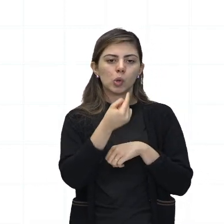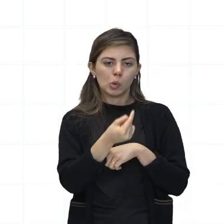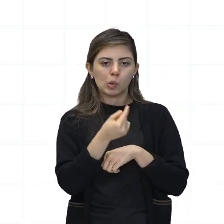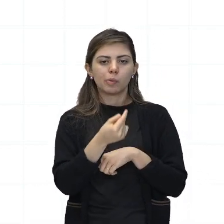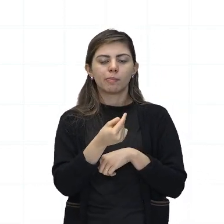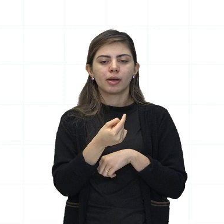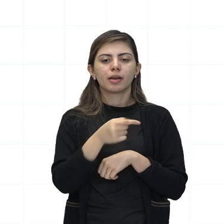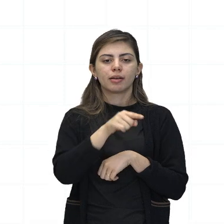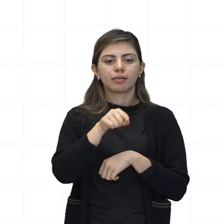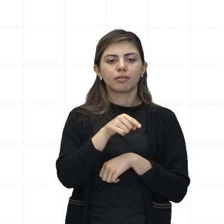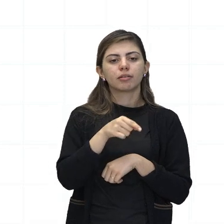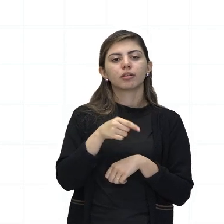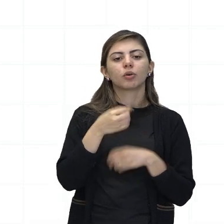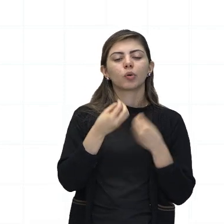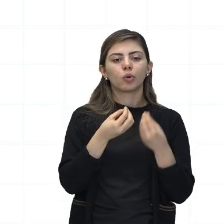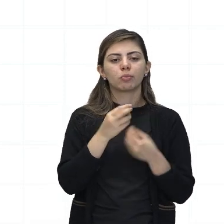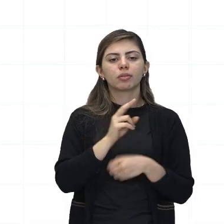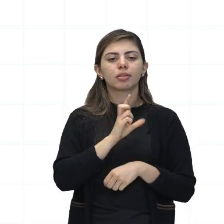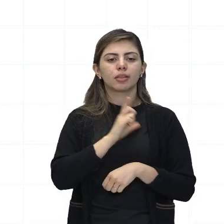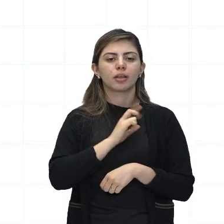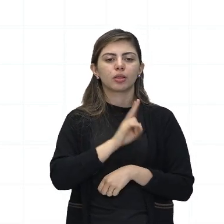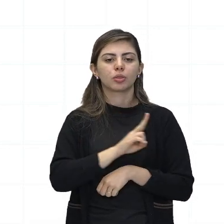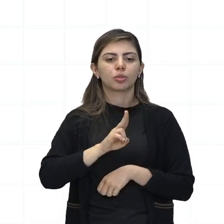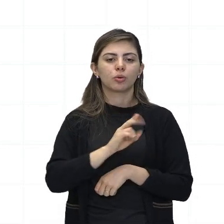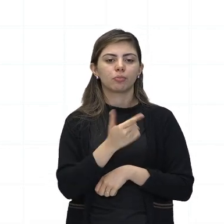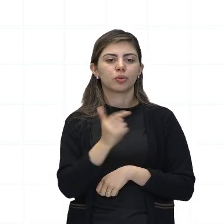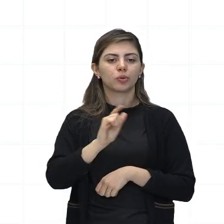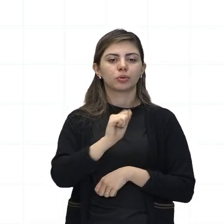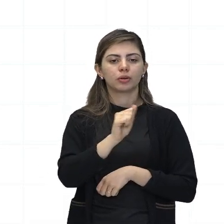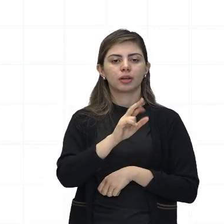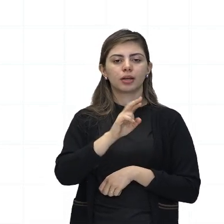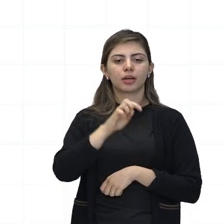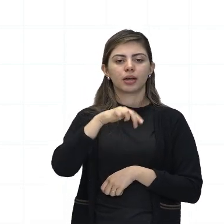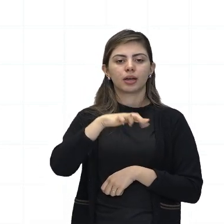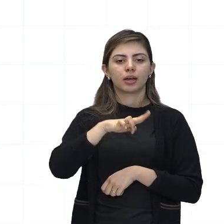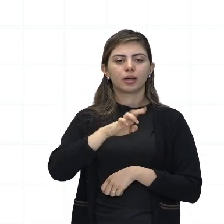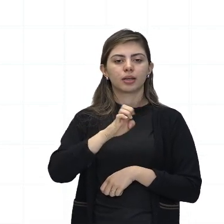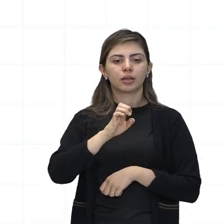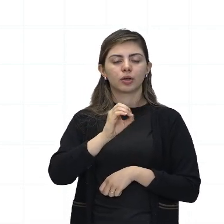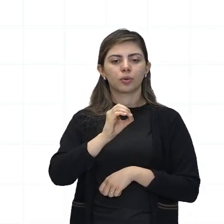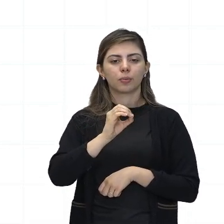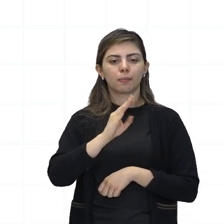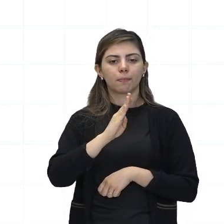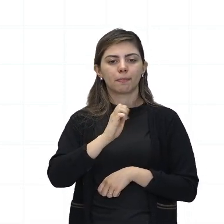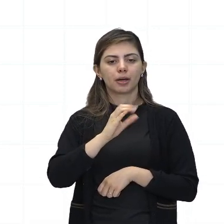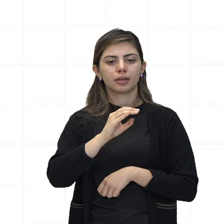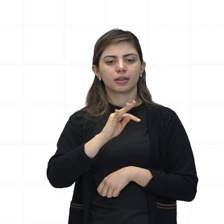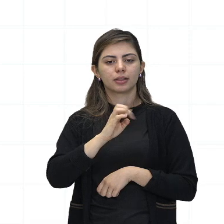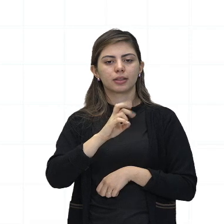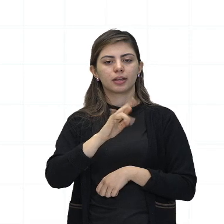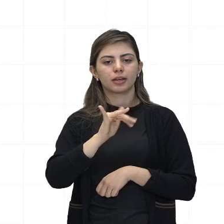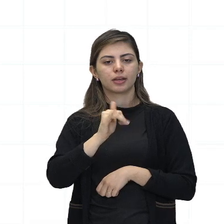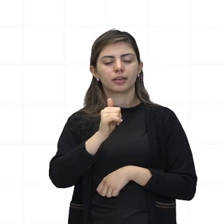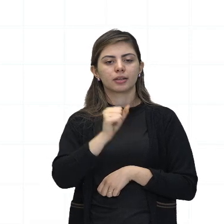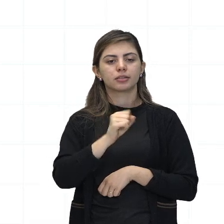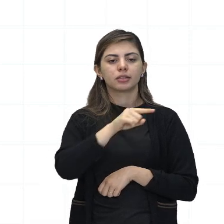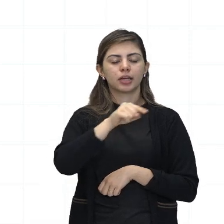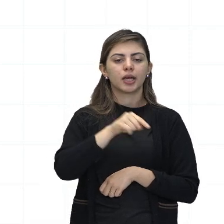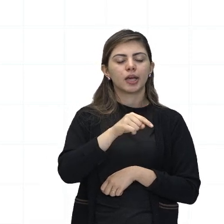procariontes, também conhecidos como arqueobactérias, encontrados em ambientes considerados